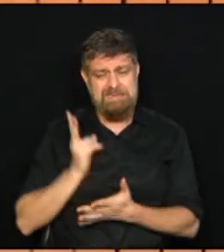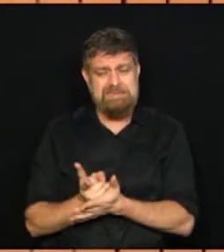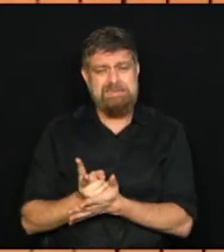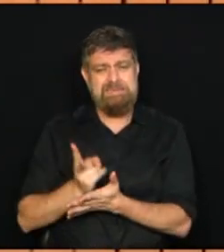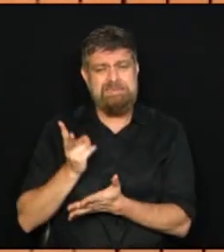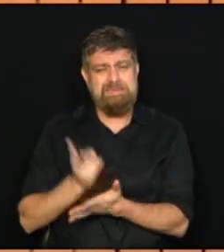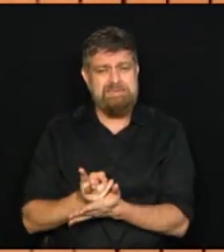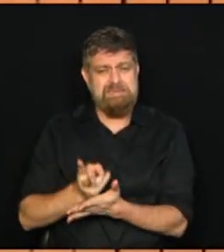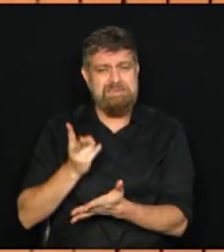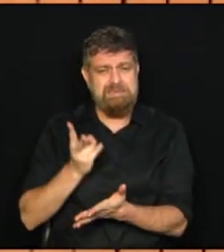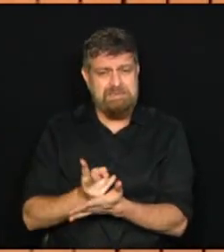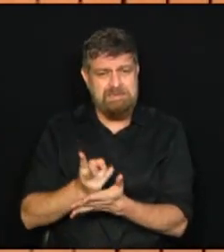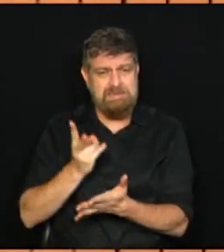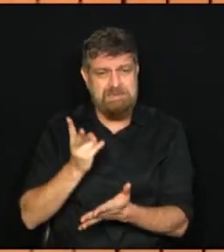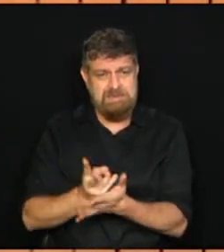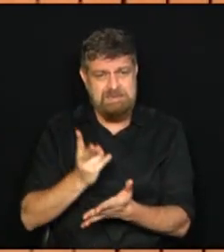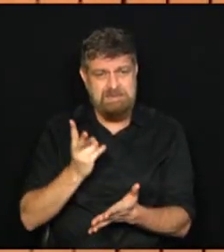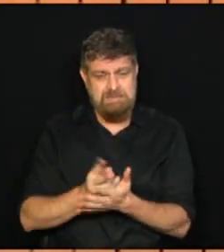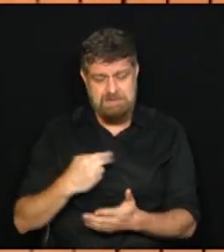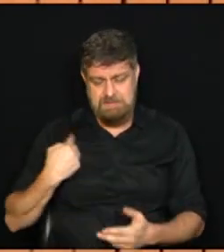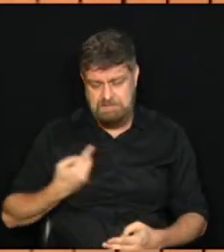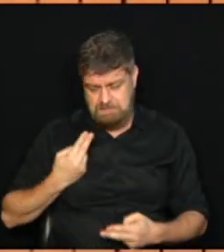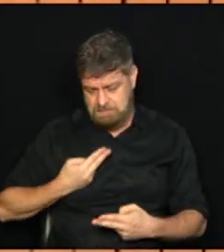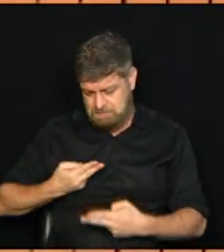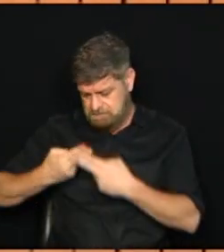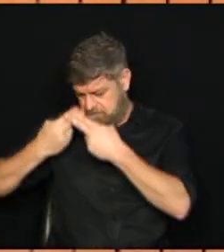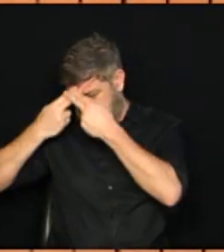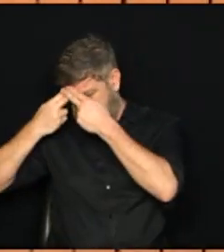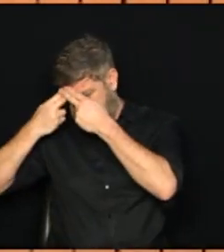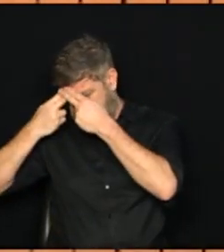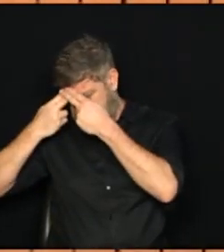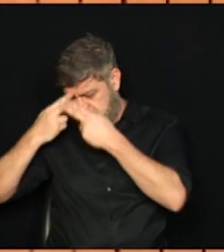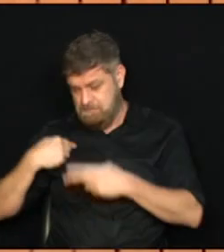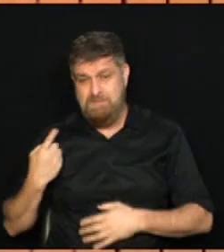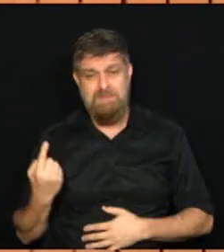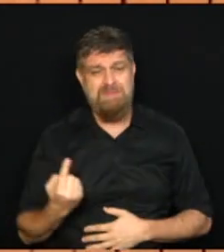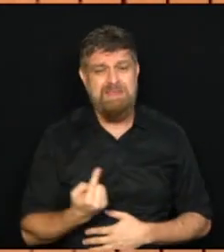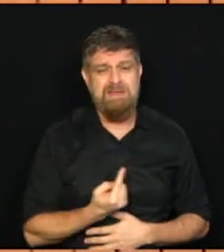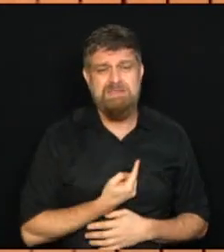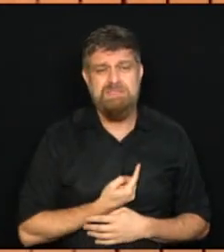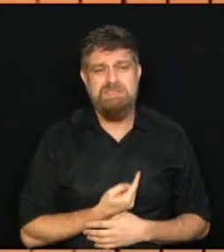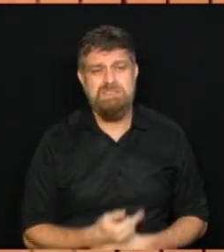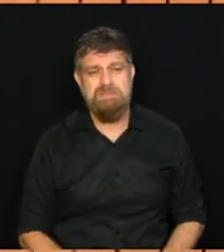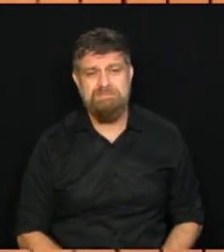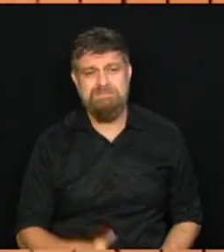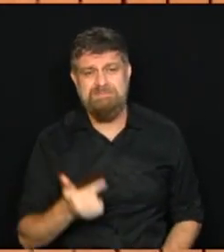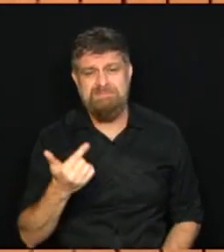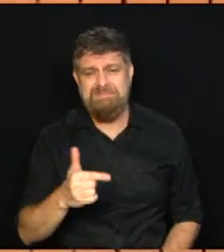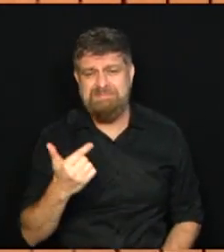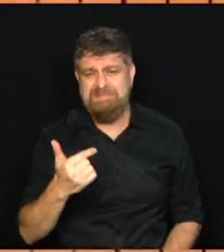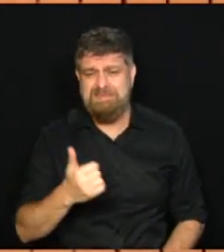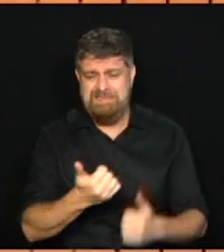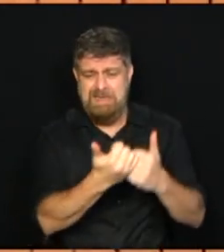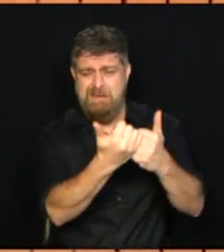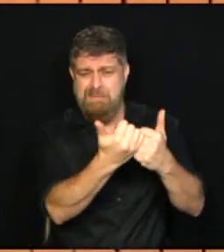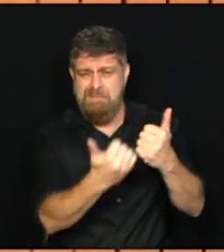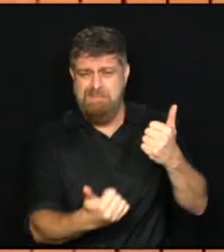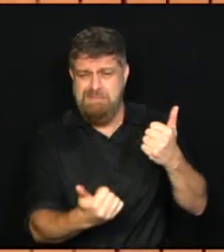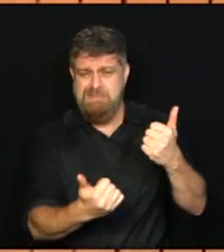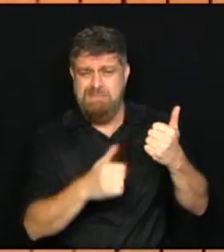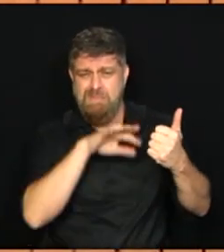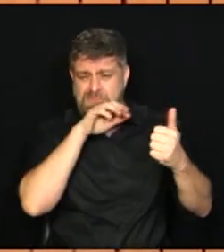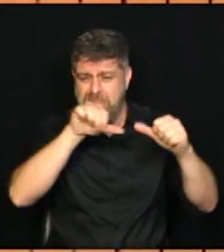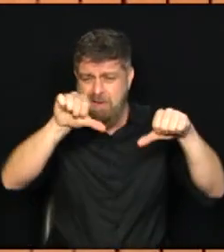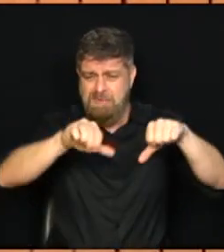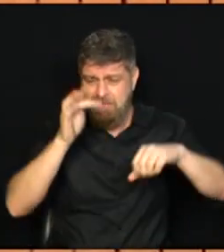para sempre nas nossas mentes, para que a gente não tenha uma sorte pior se tivermos lá